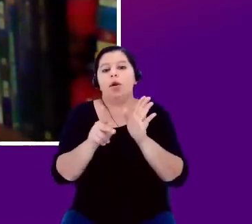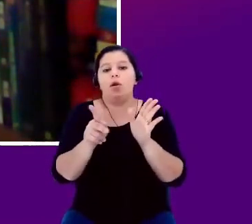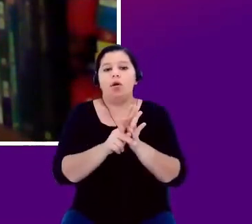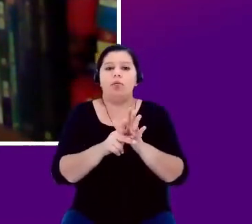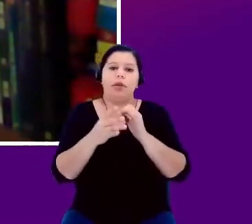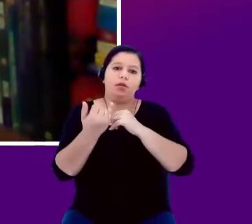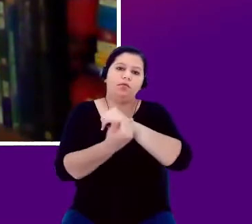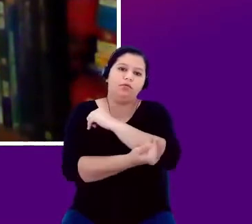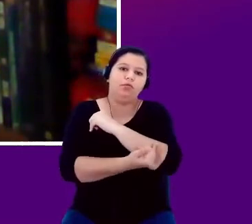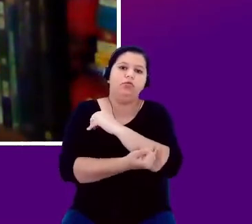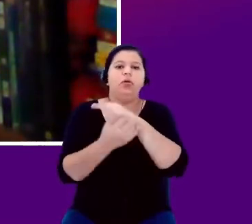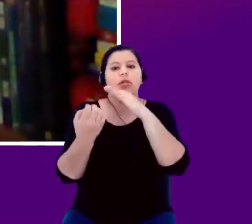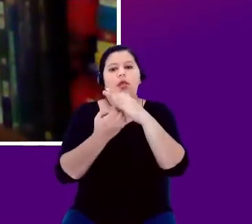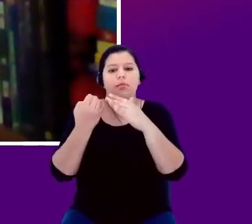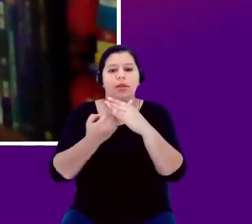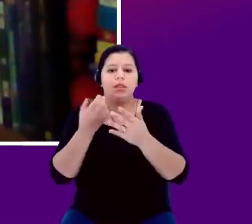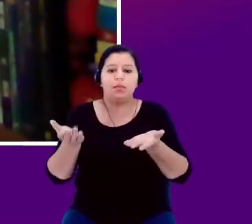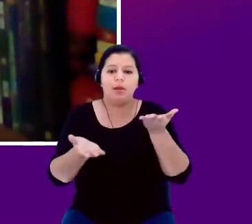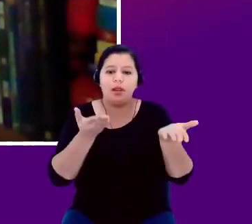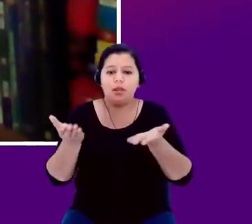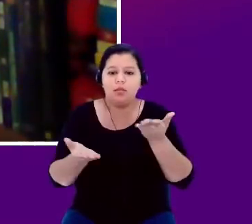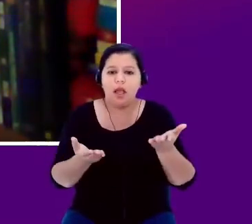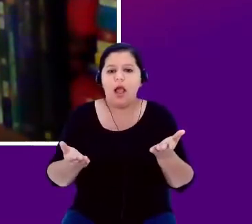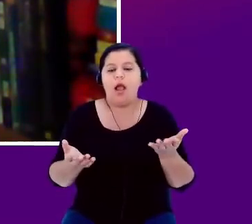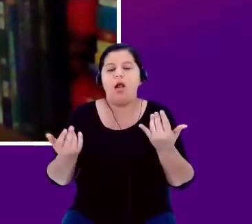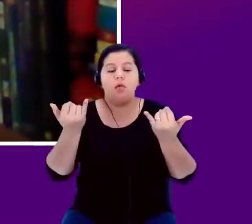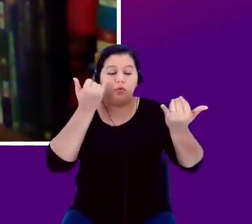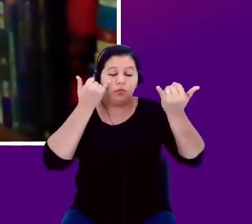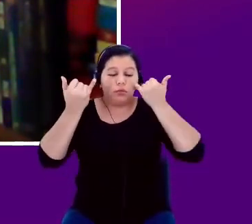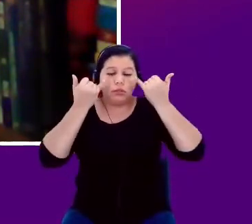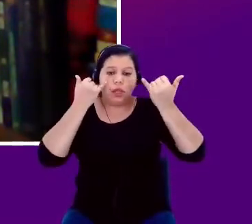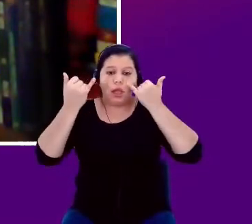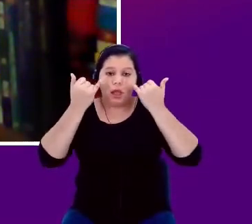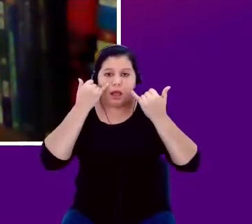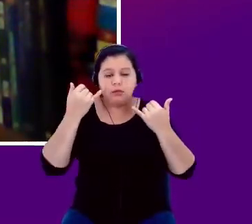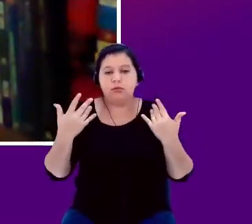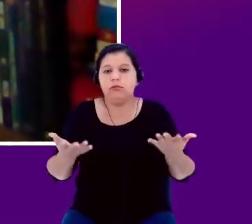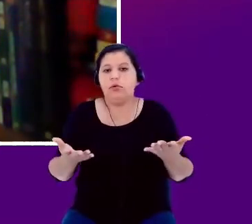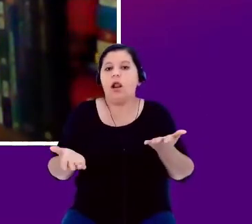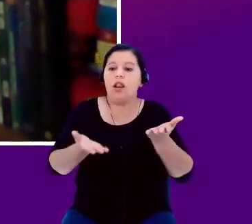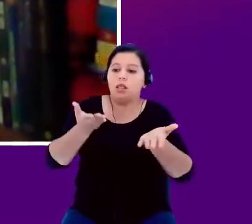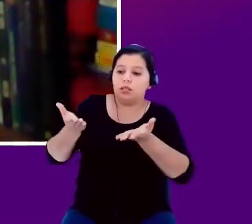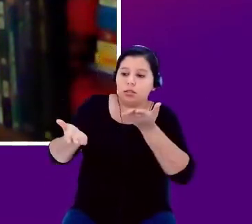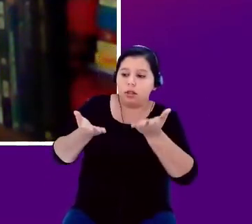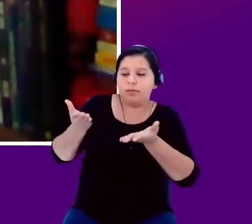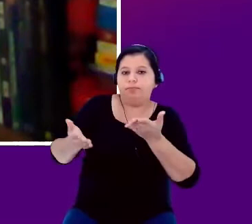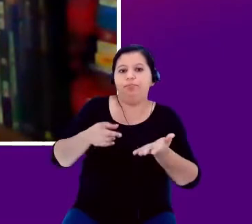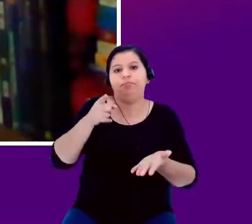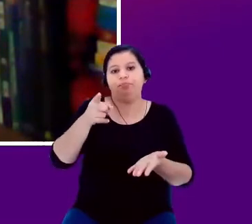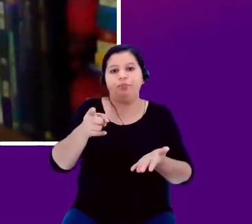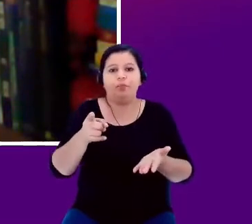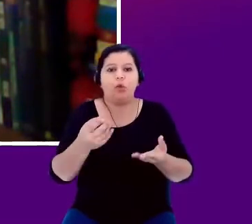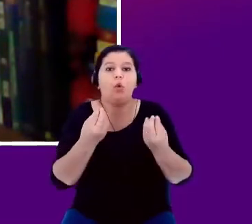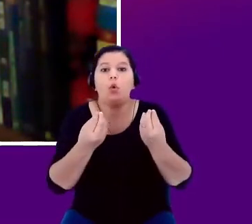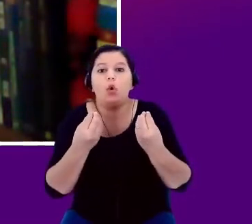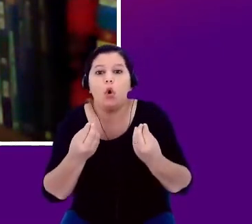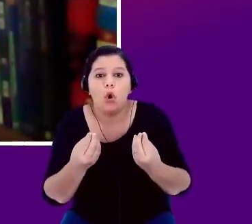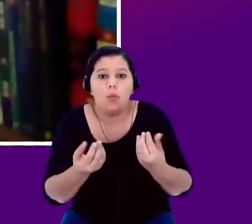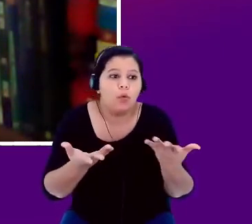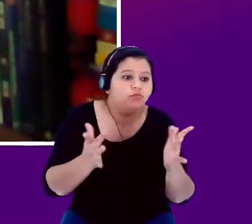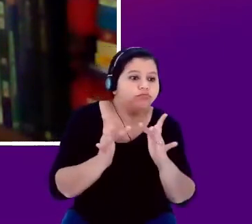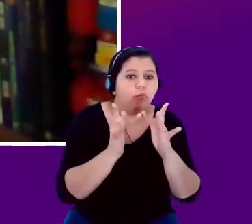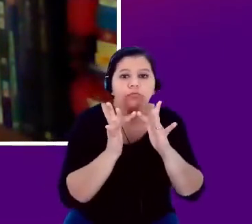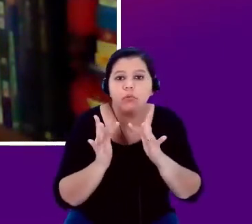também para lidar com essa questão dos dados, né, para lidar com essa questão de tratamento, de controle